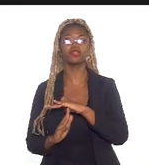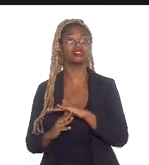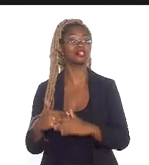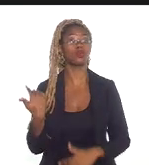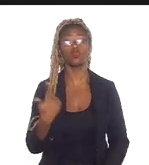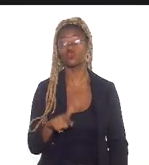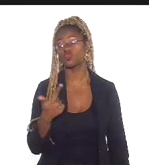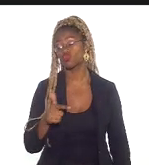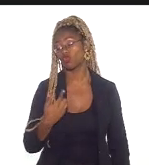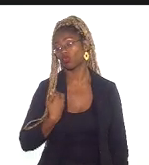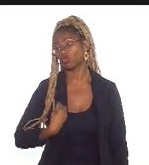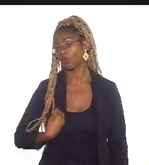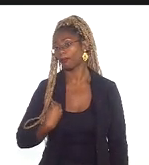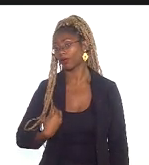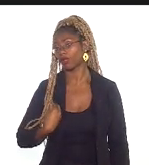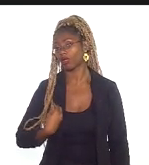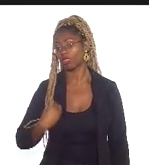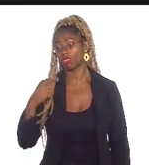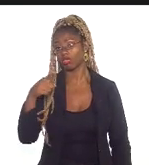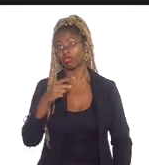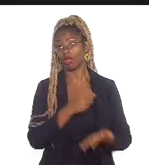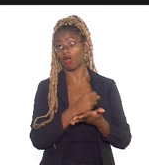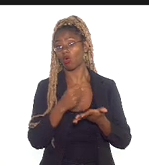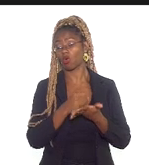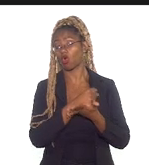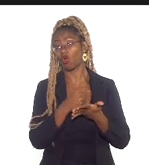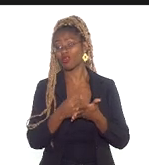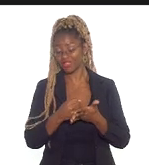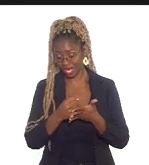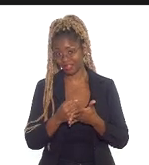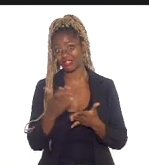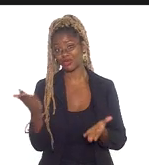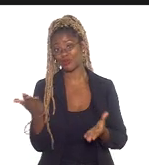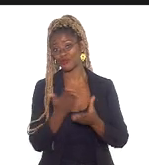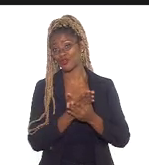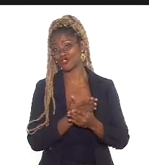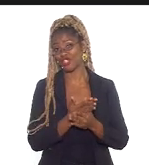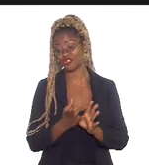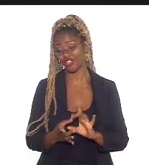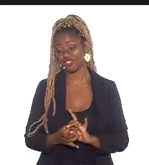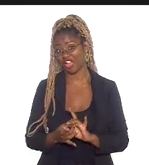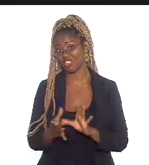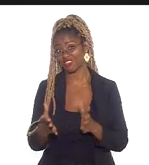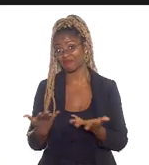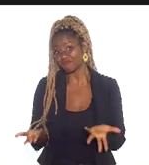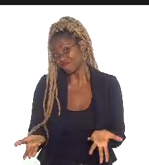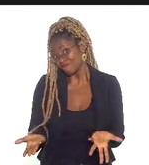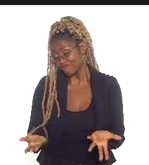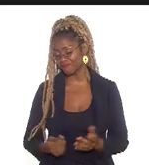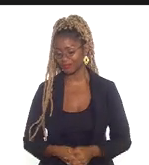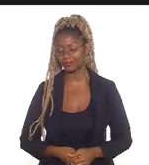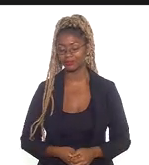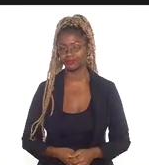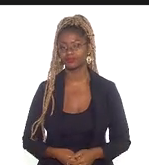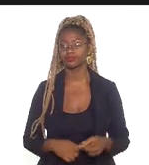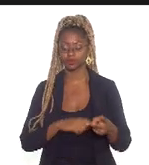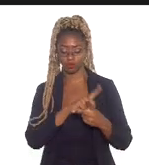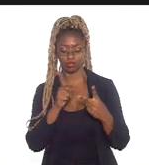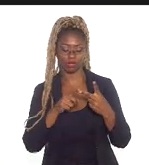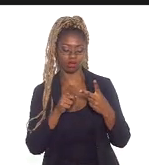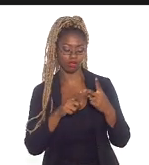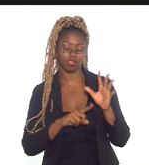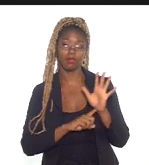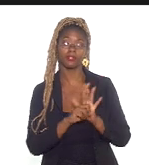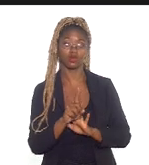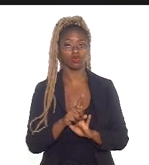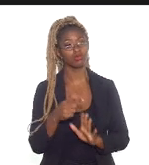presente no contrato e no processo licitatório. A segunda pergunta, que eu